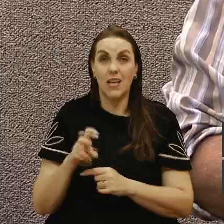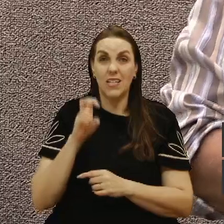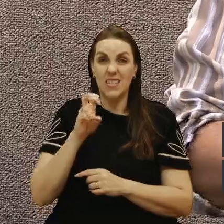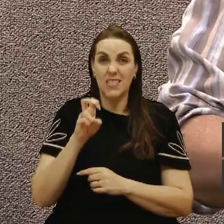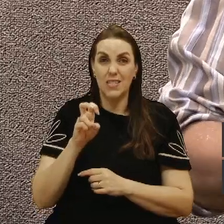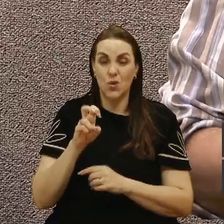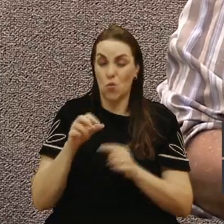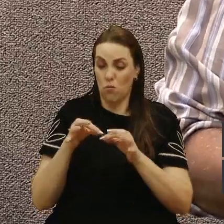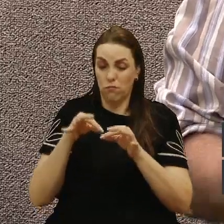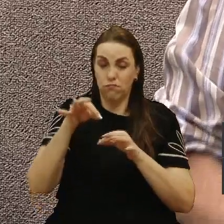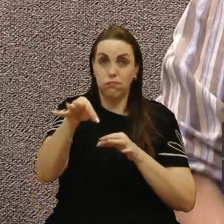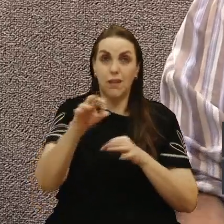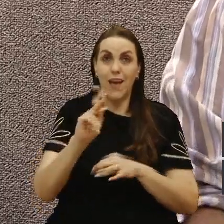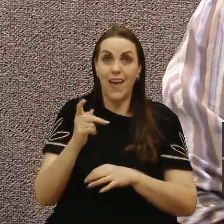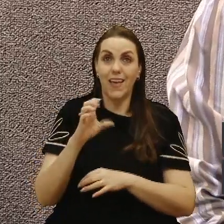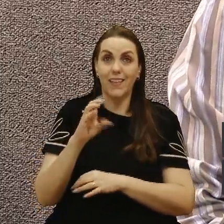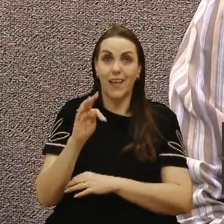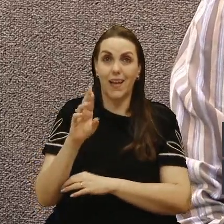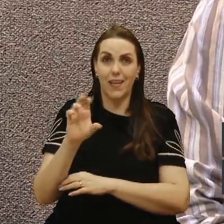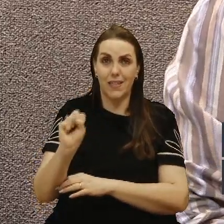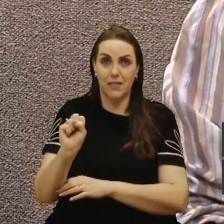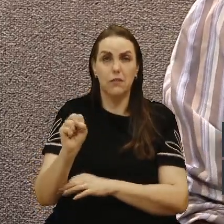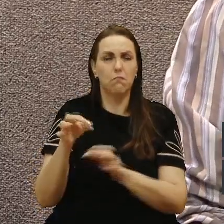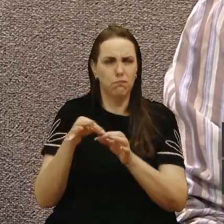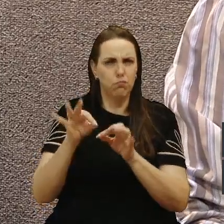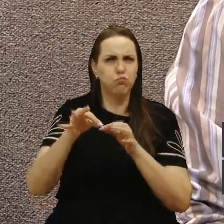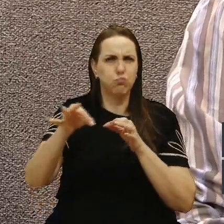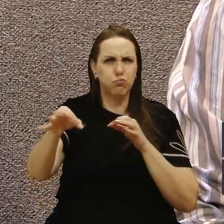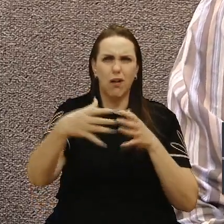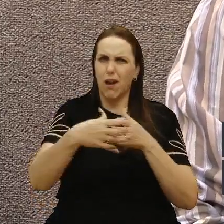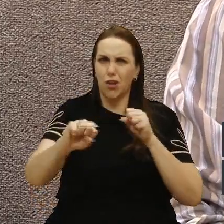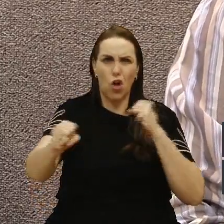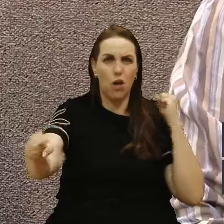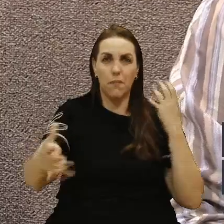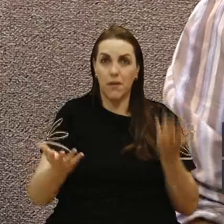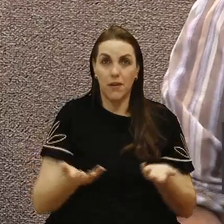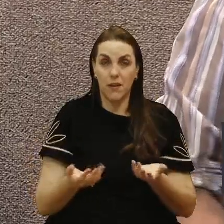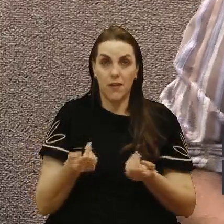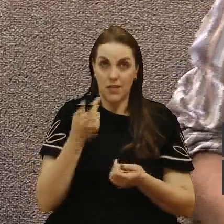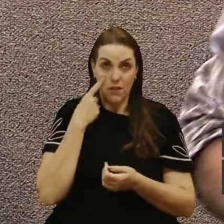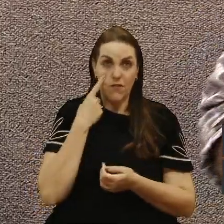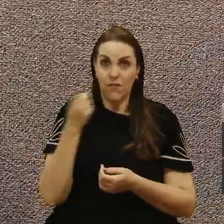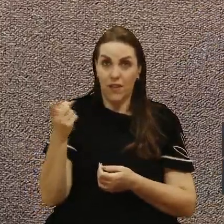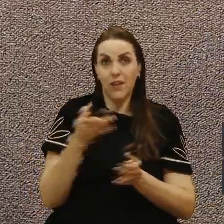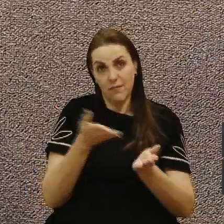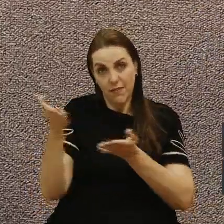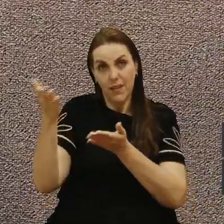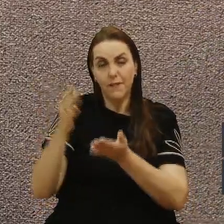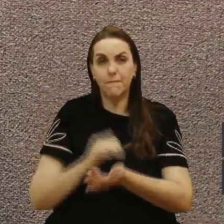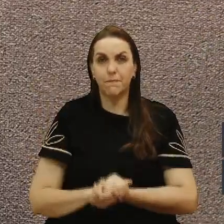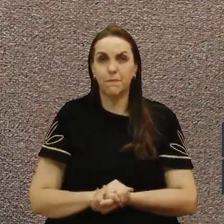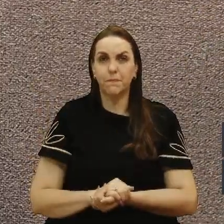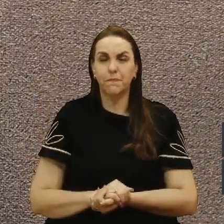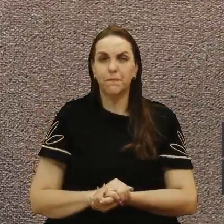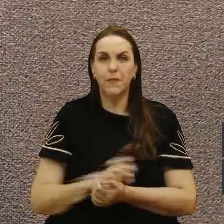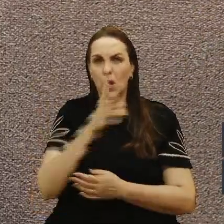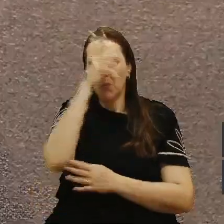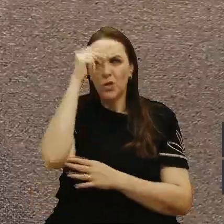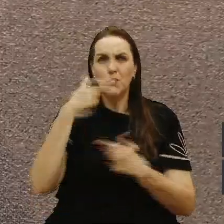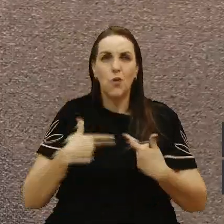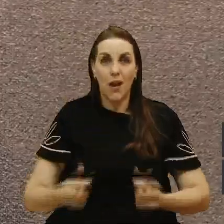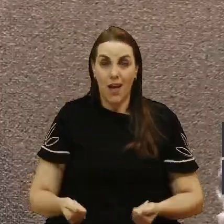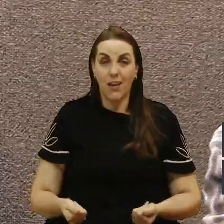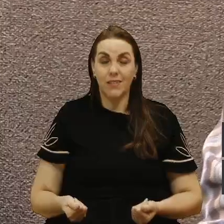hectares. Quem não foi ver tem que ir lá olhar. O município gasta com manutenção no canil, estrutura,